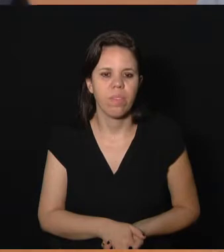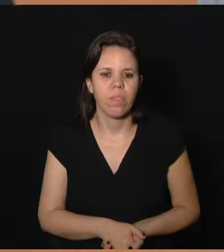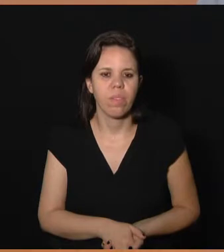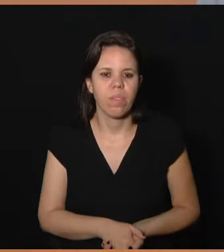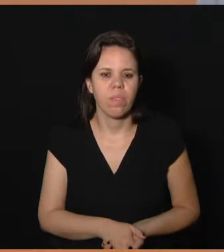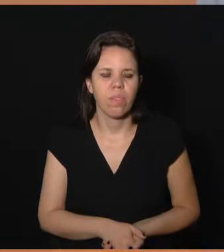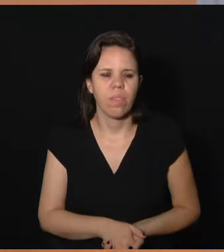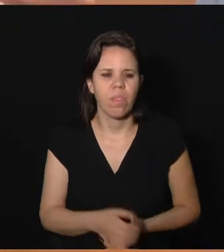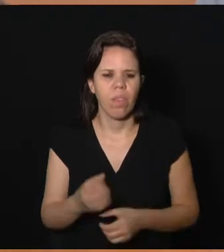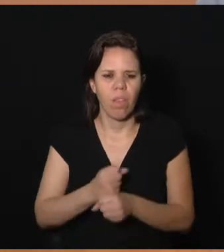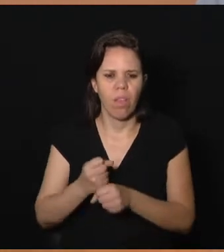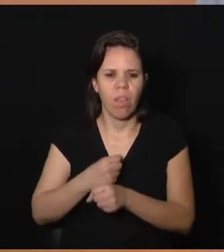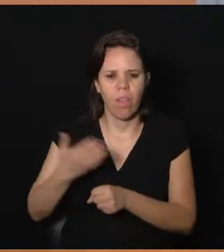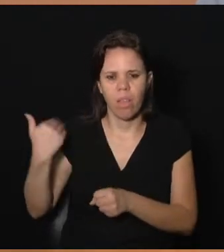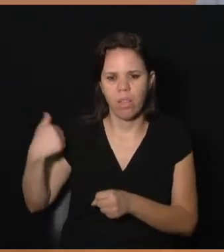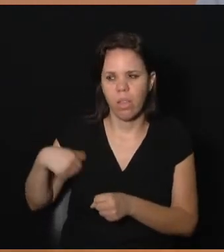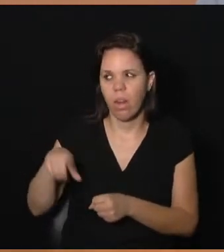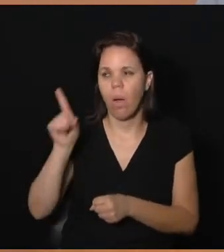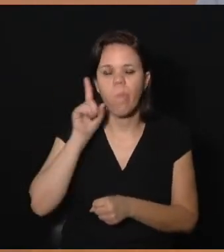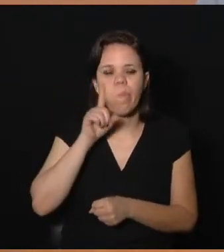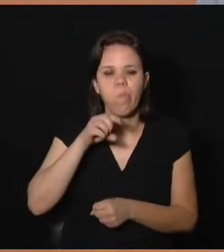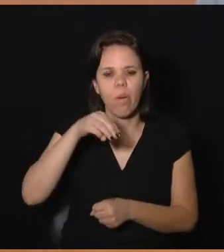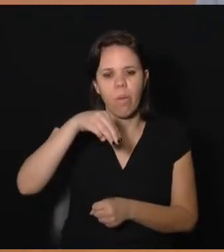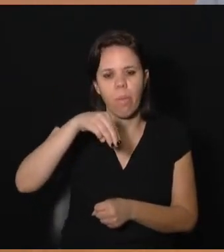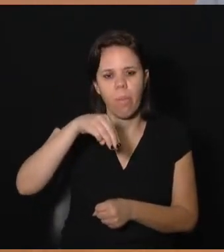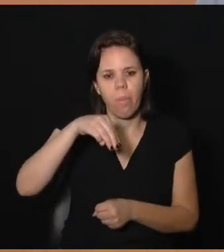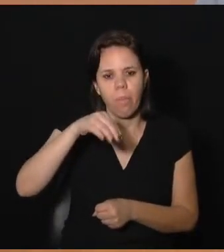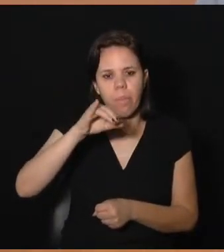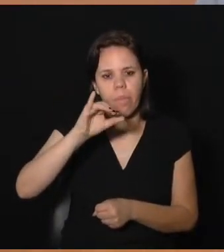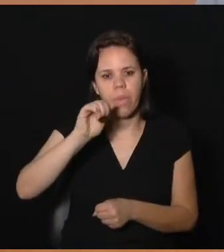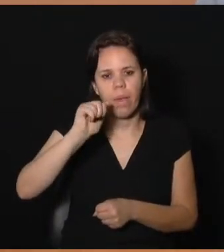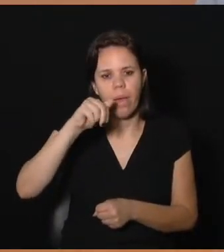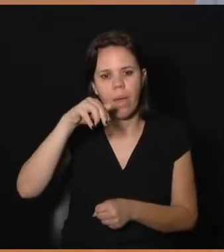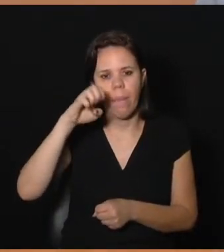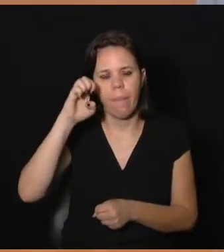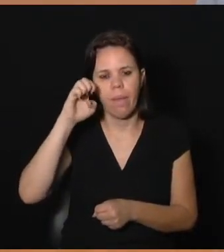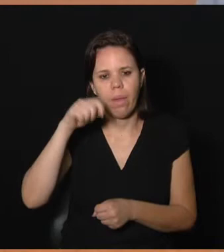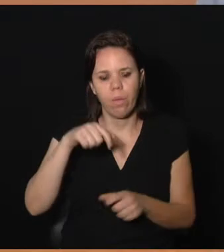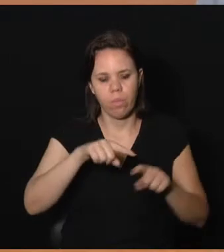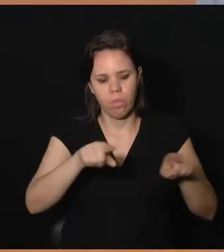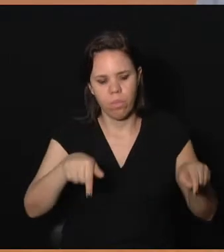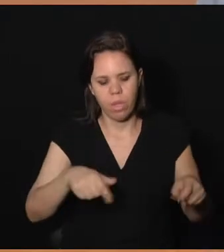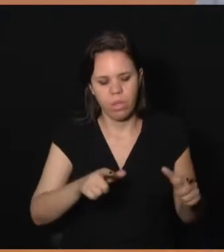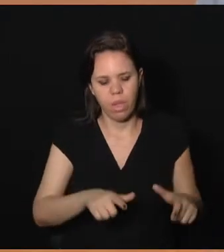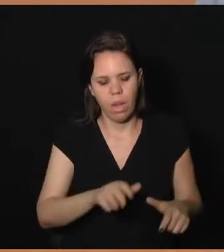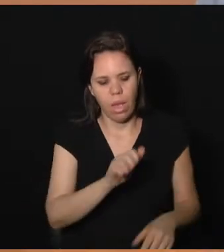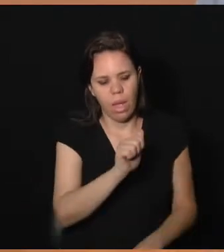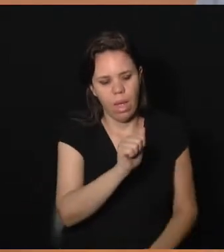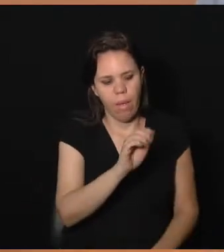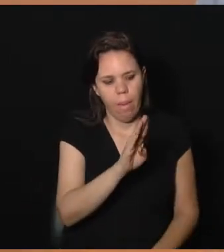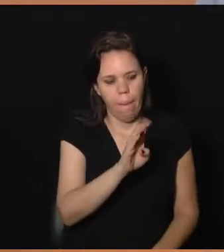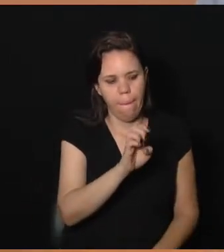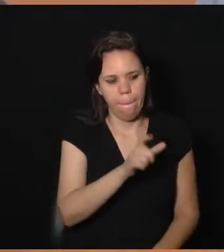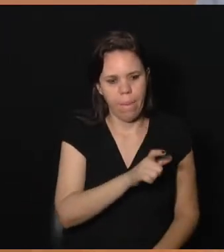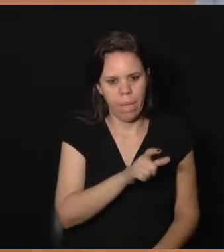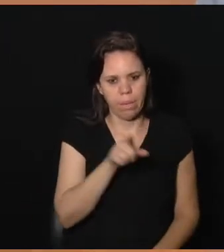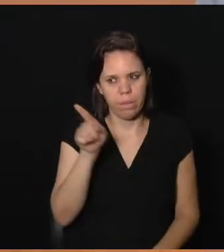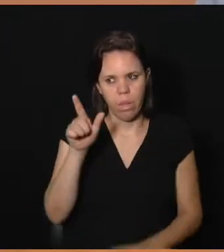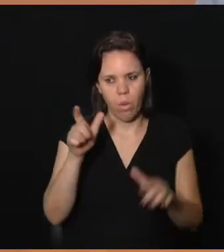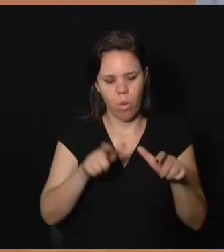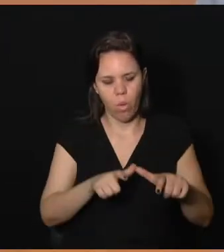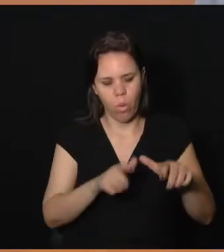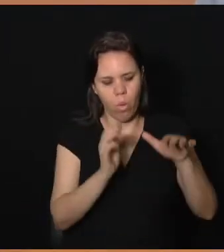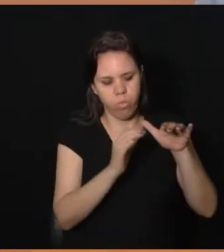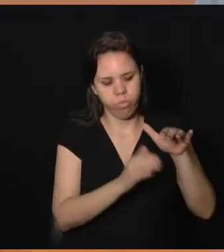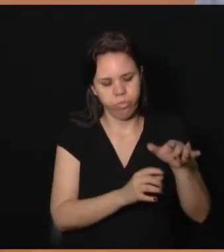não agora, alguns anos atrás, em Miami, né? E estava lá uma sala da Apex. Aí eu cheguei num armazém,